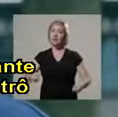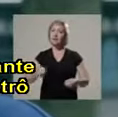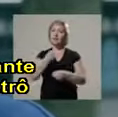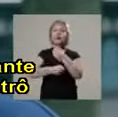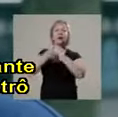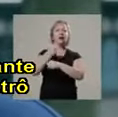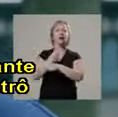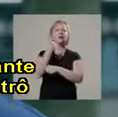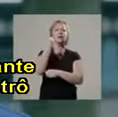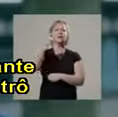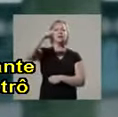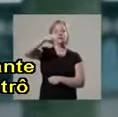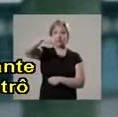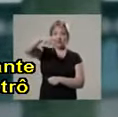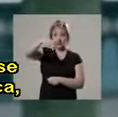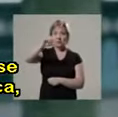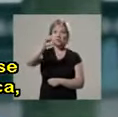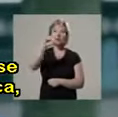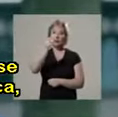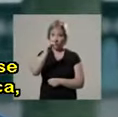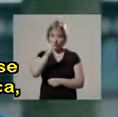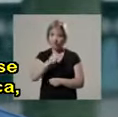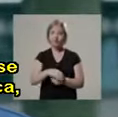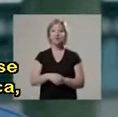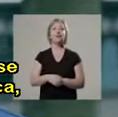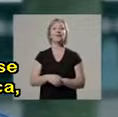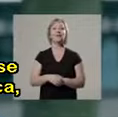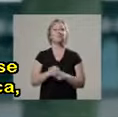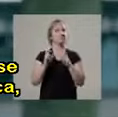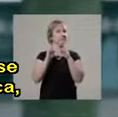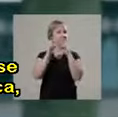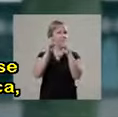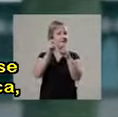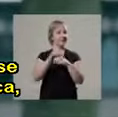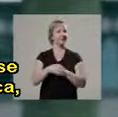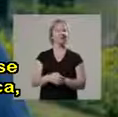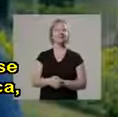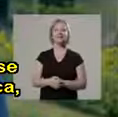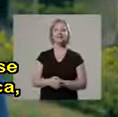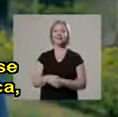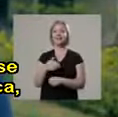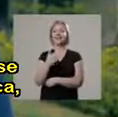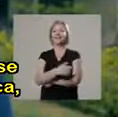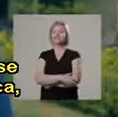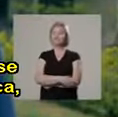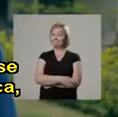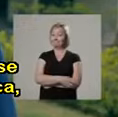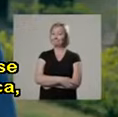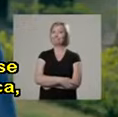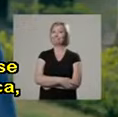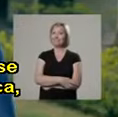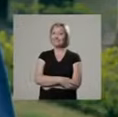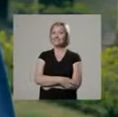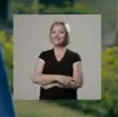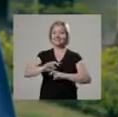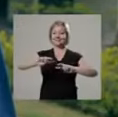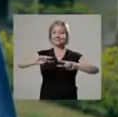Um deficiente cadeirante se apresentou no metrô em 78. E